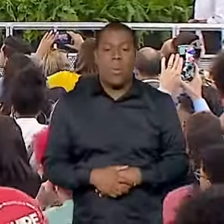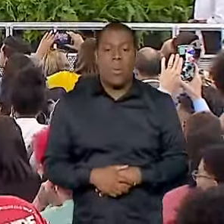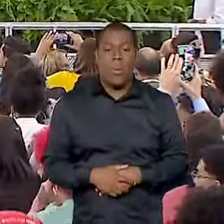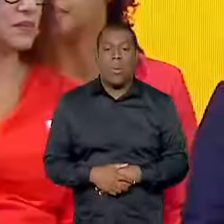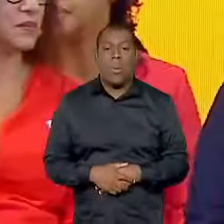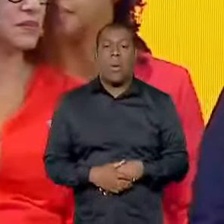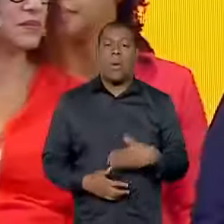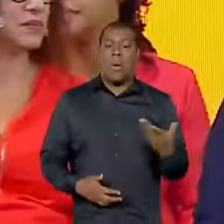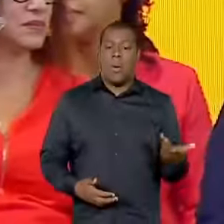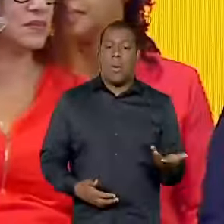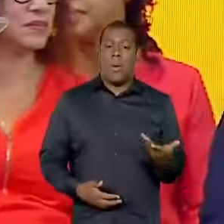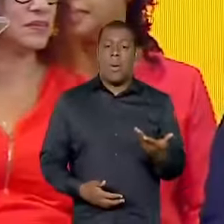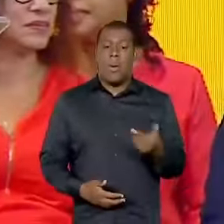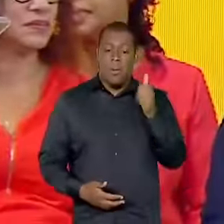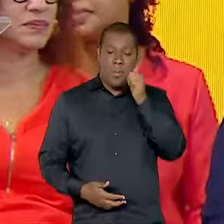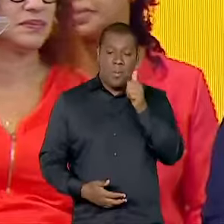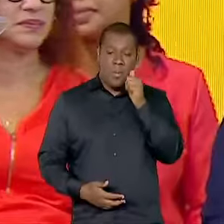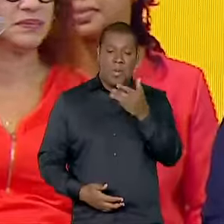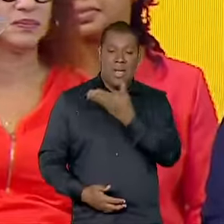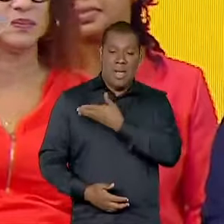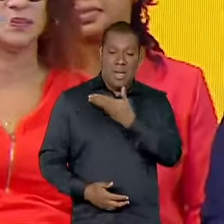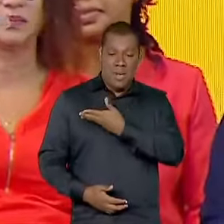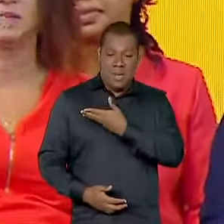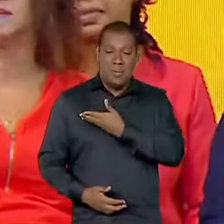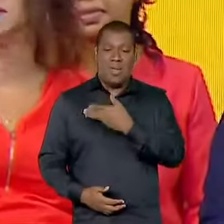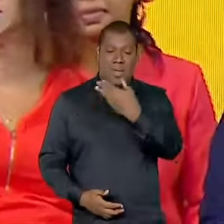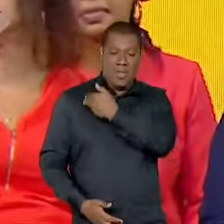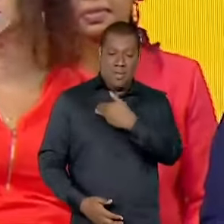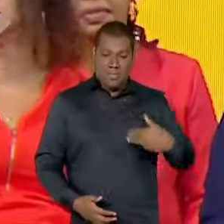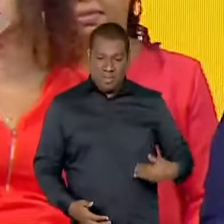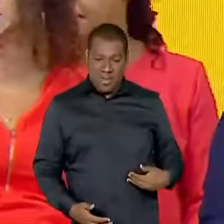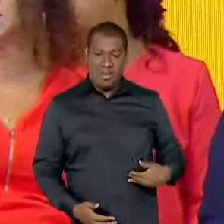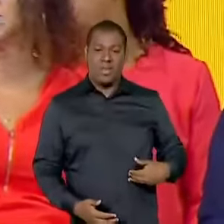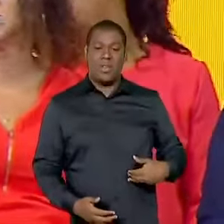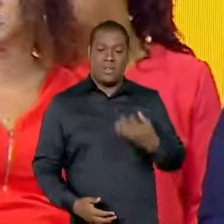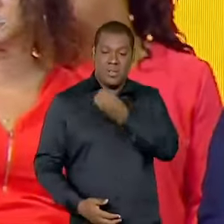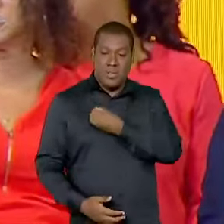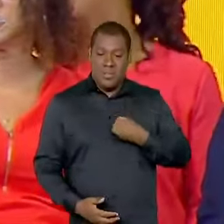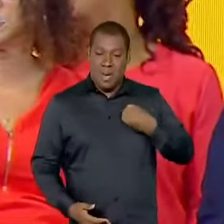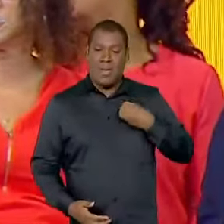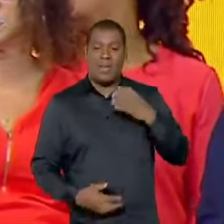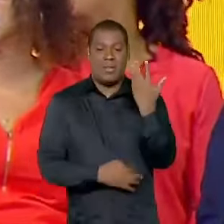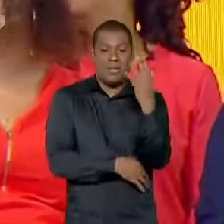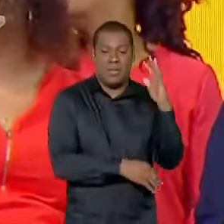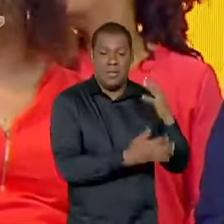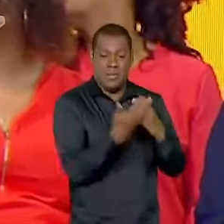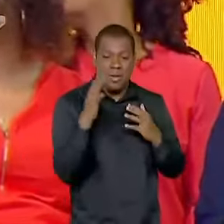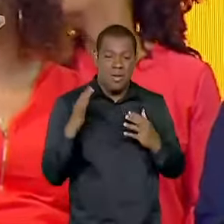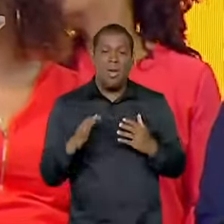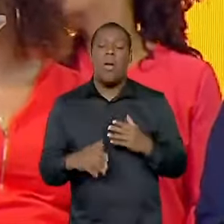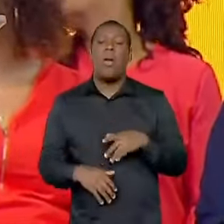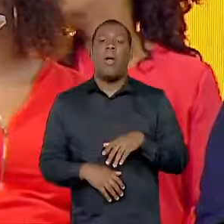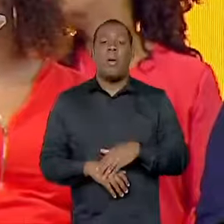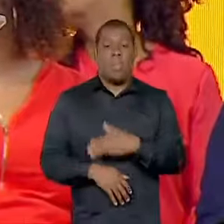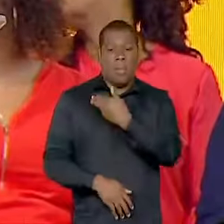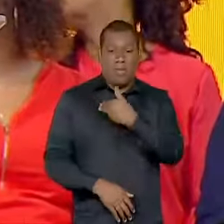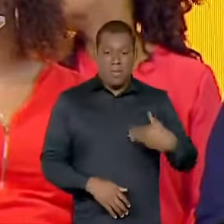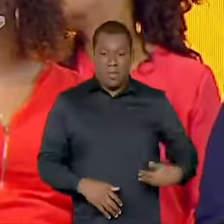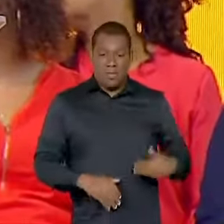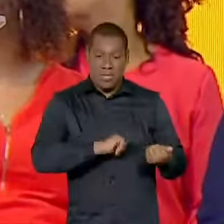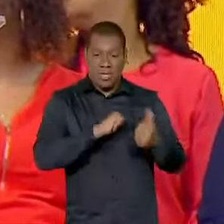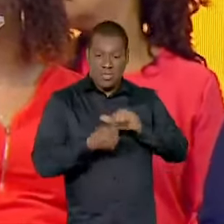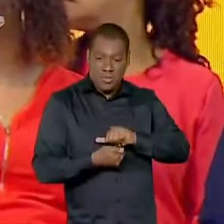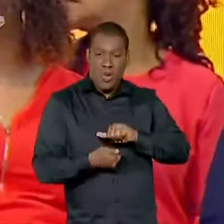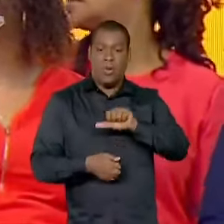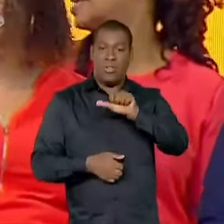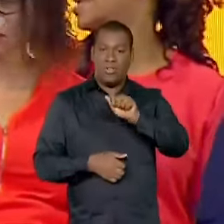companheira Marina, ministra do Meio Ambiente e Mudança do Clima, nosso querido André Fufuca, ministro do Esporte, nosso